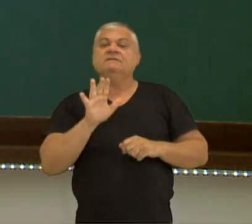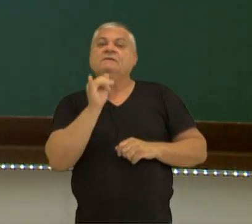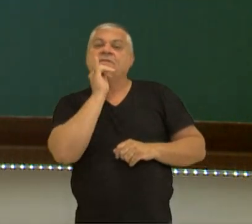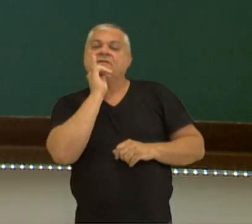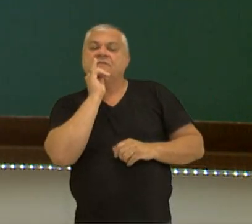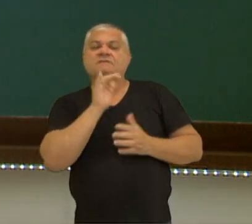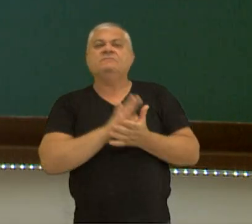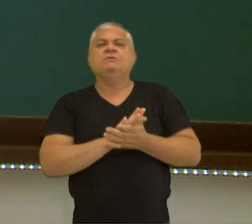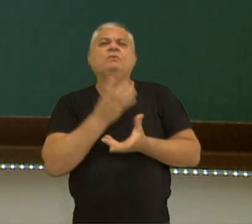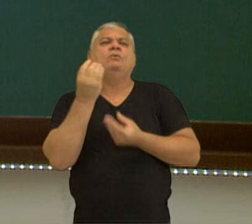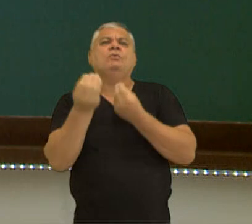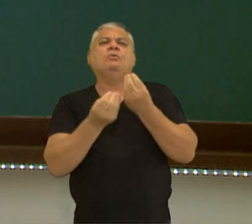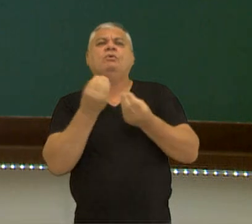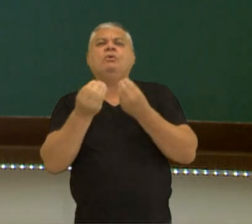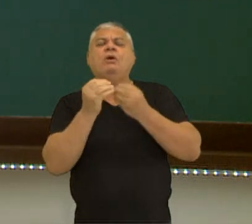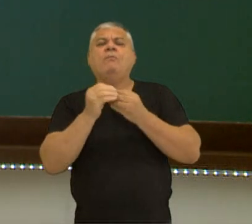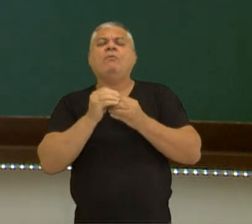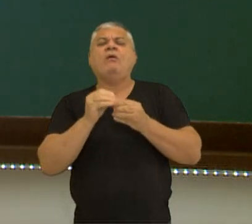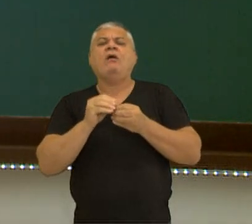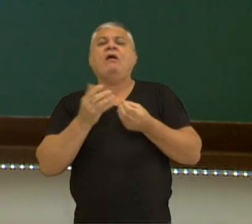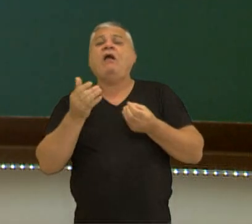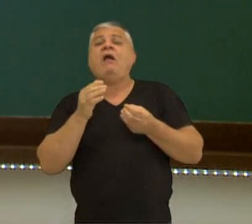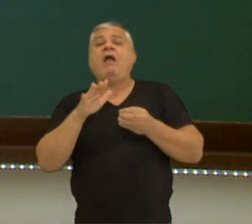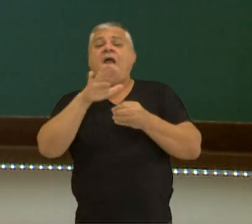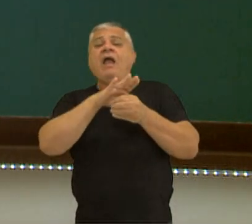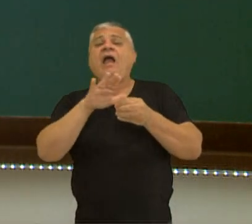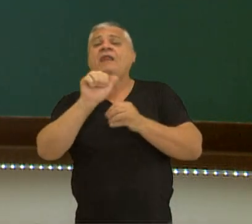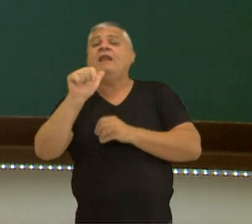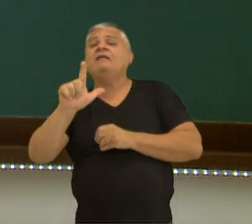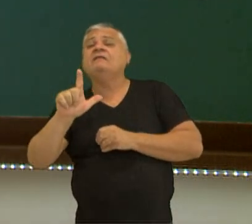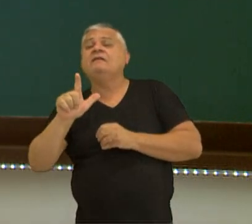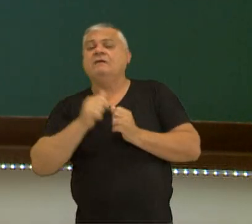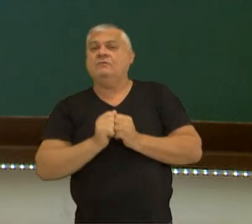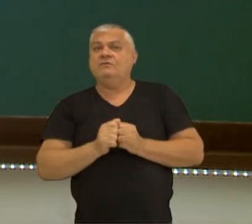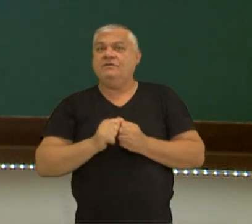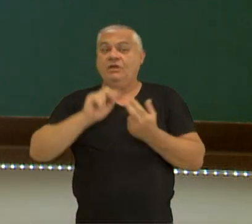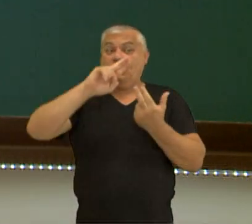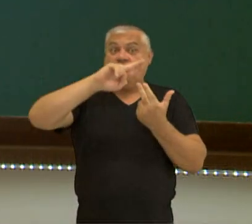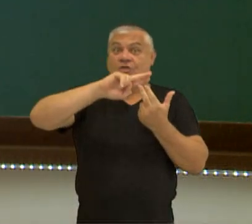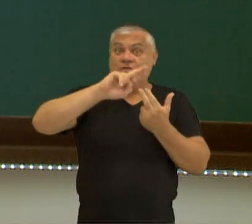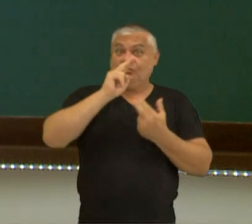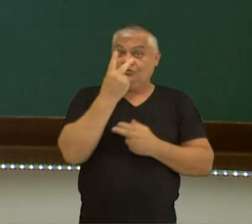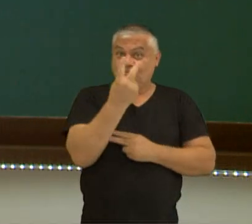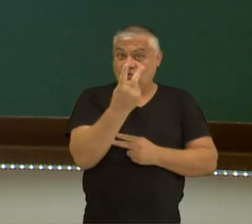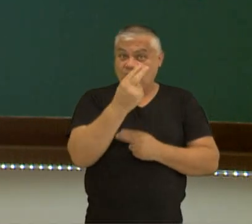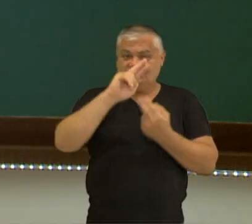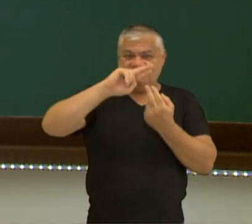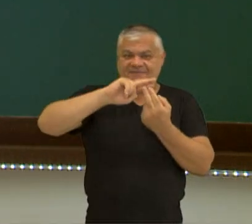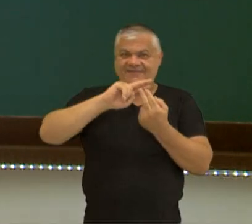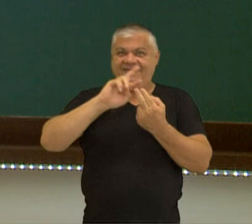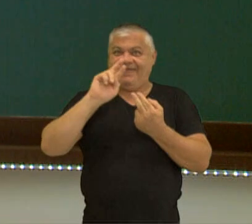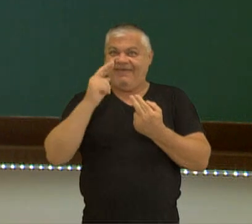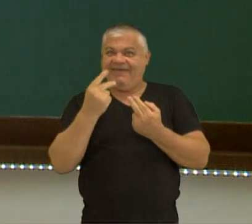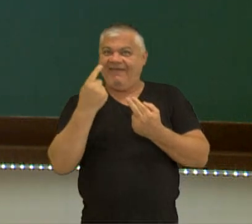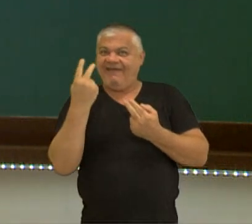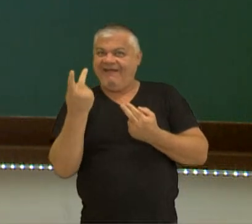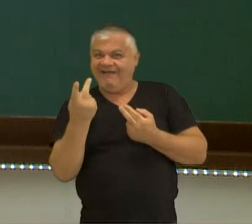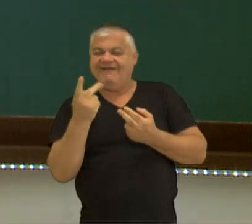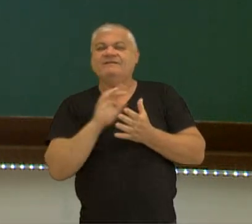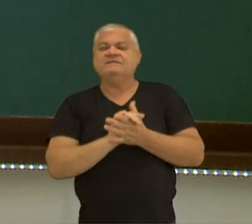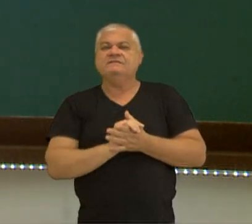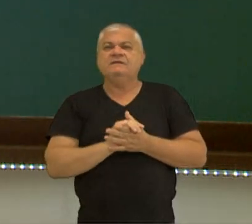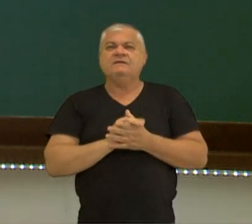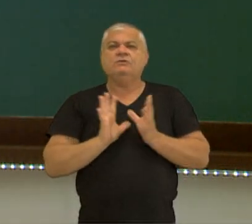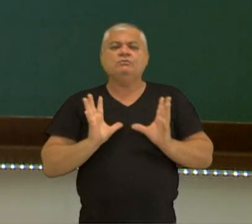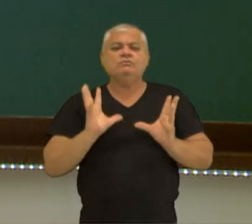necessitar. Como é que eu calculo a área lateral? 2πRh, ó, já decorei. Qual que é a área total? A área total